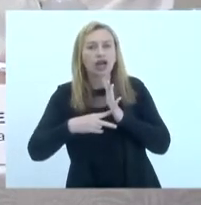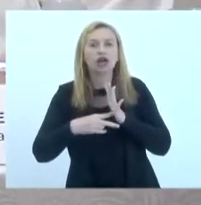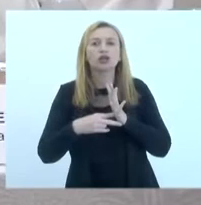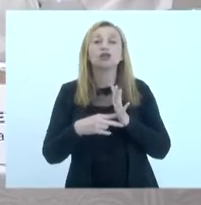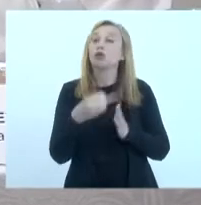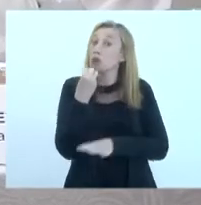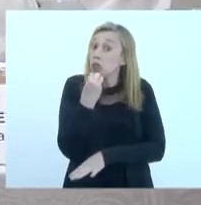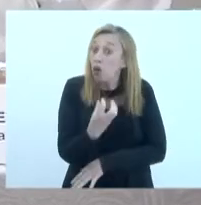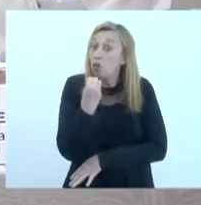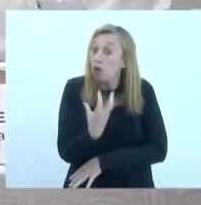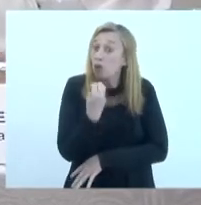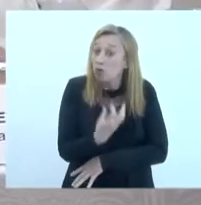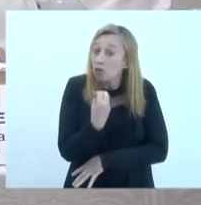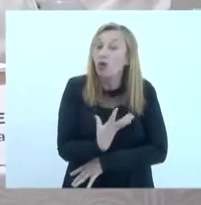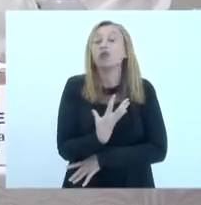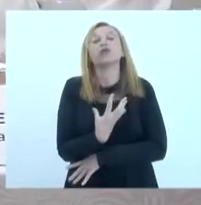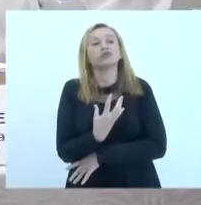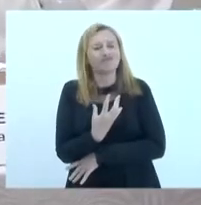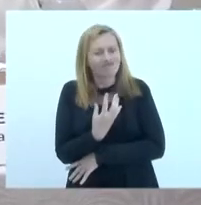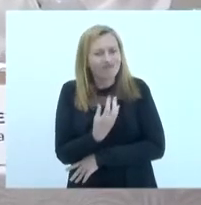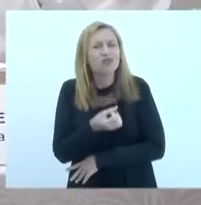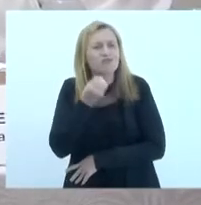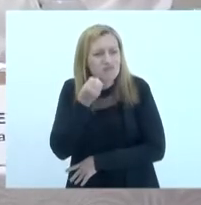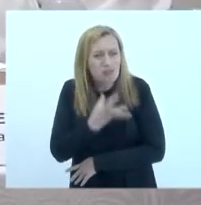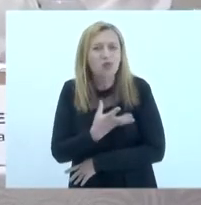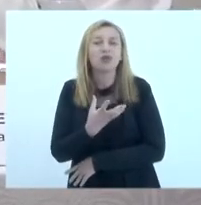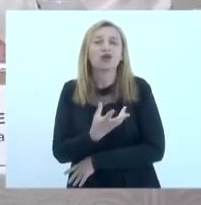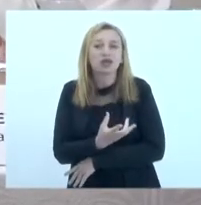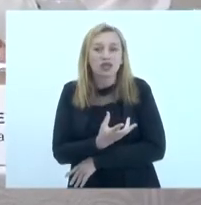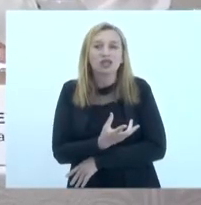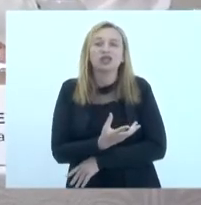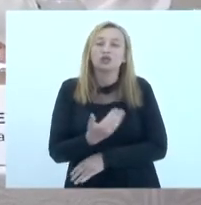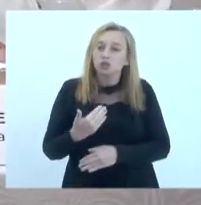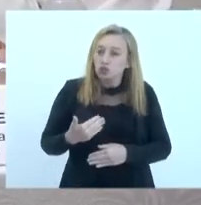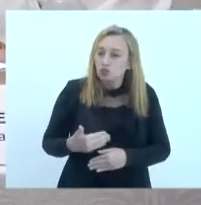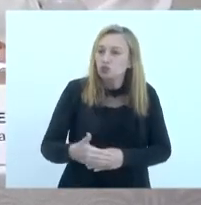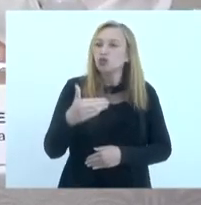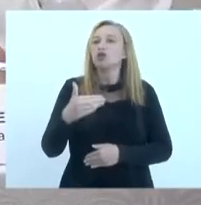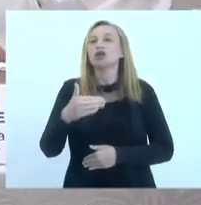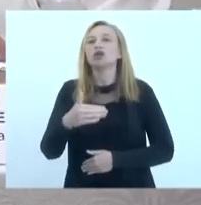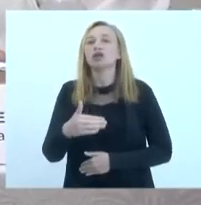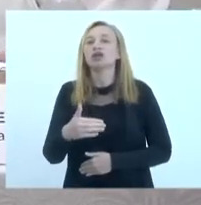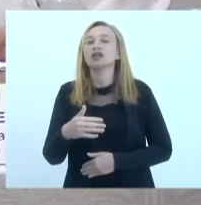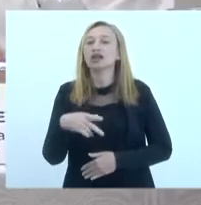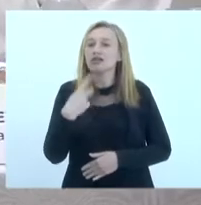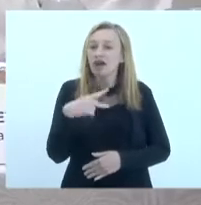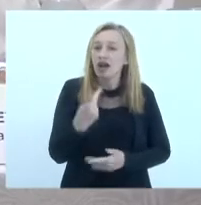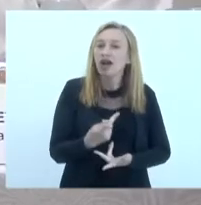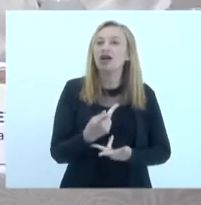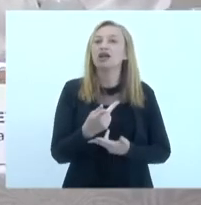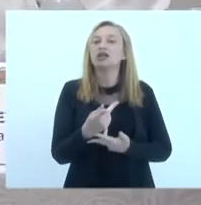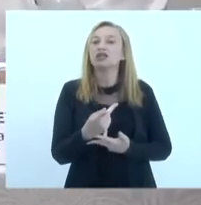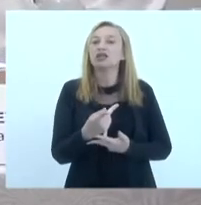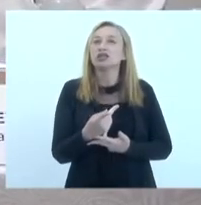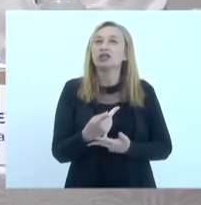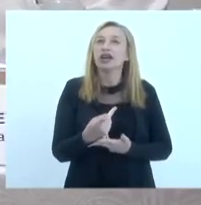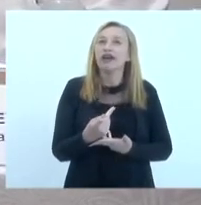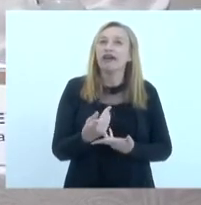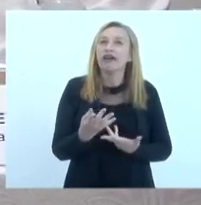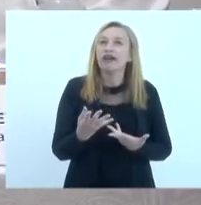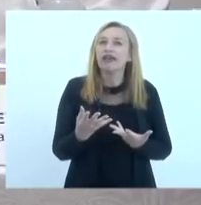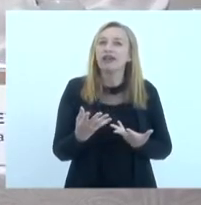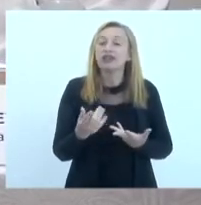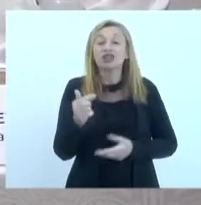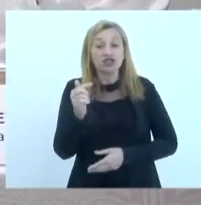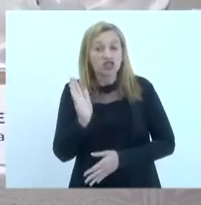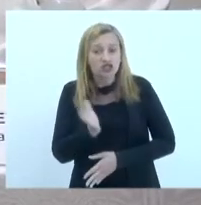Foi muito, muito boa a reunião, muito proveitosa, e ao decorrer das falas, a gente tentando